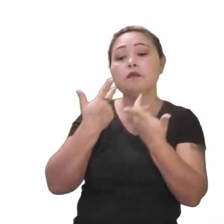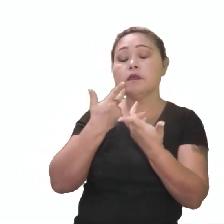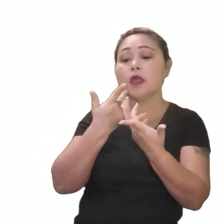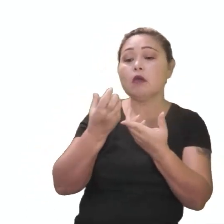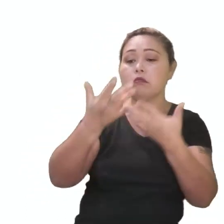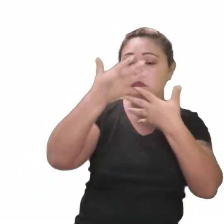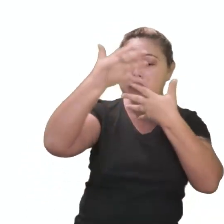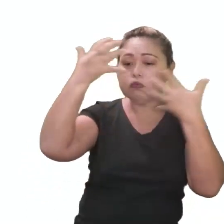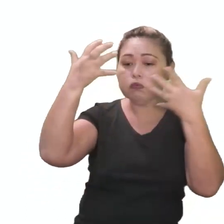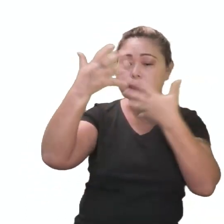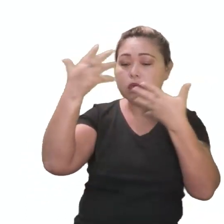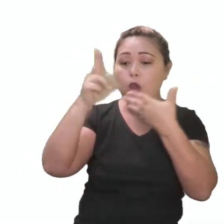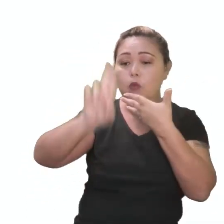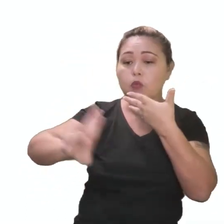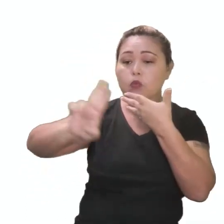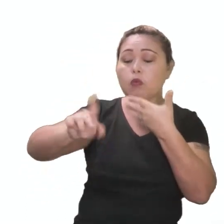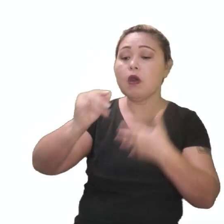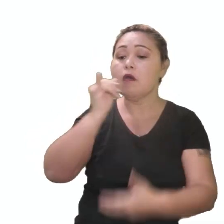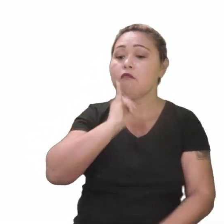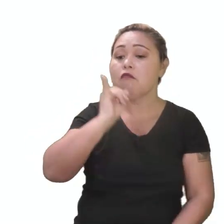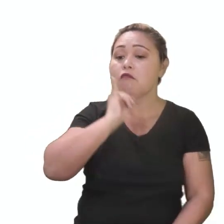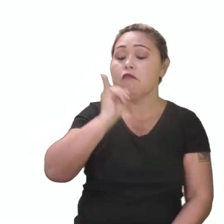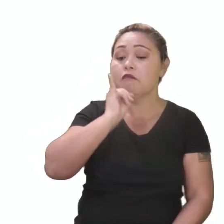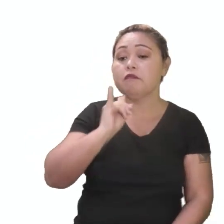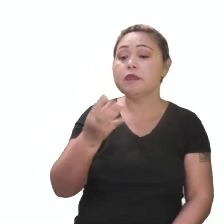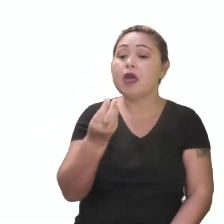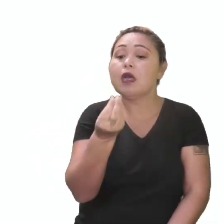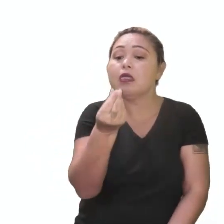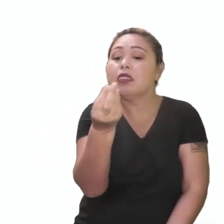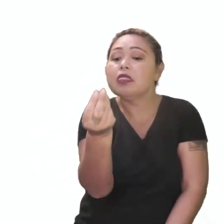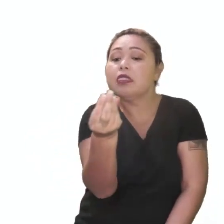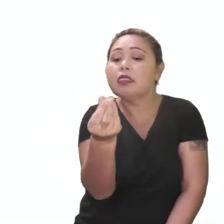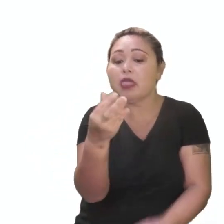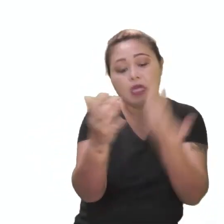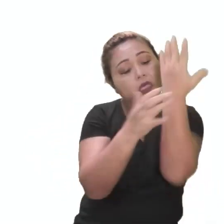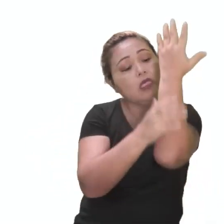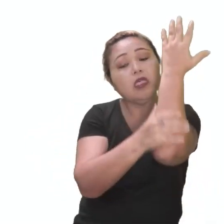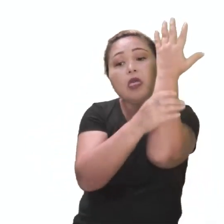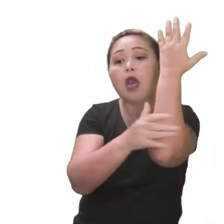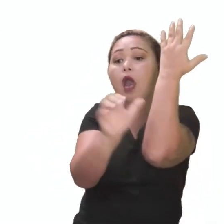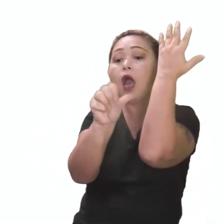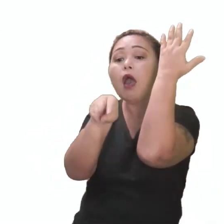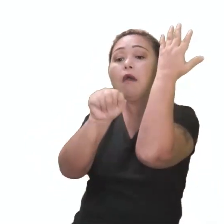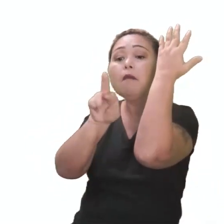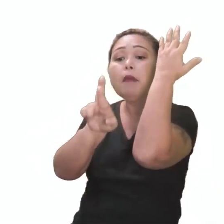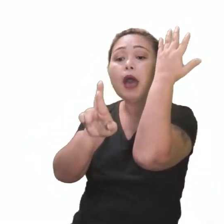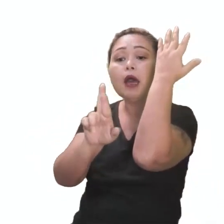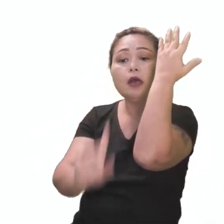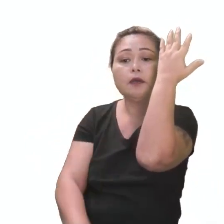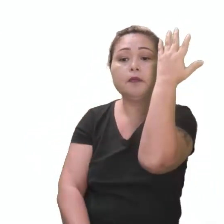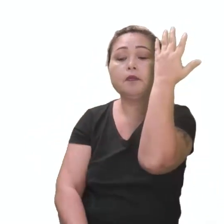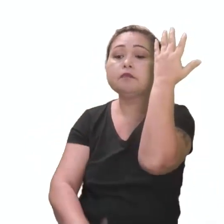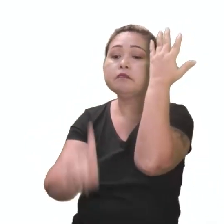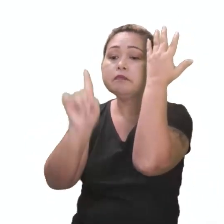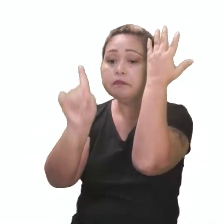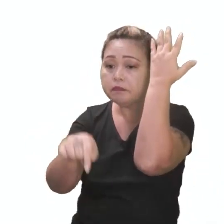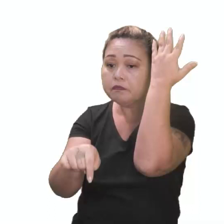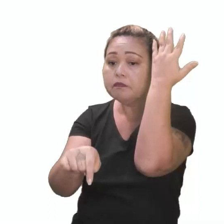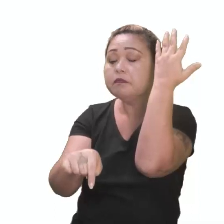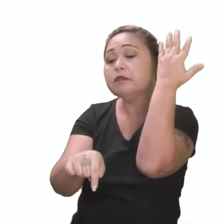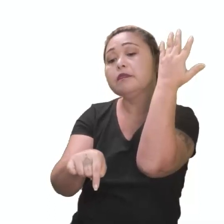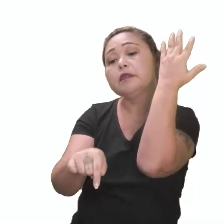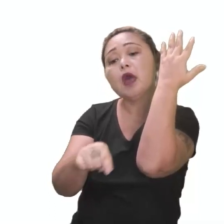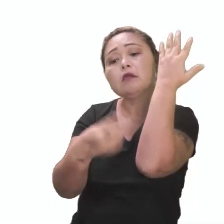da mumificação, que a gente utilizou ali o exemplo da resina fossilífera chamada de âmbar, tá? Que é